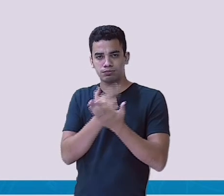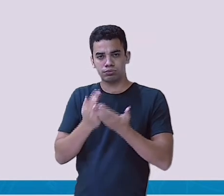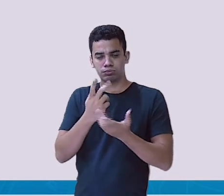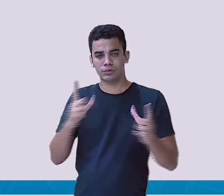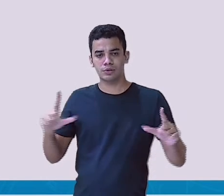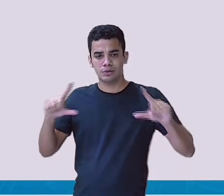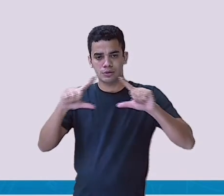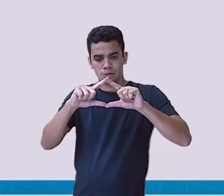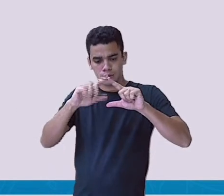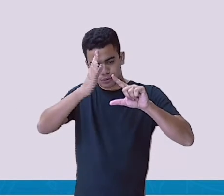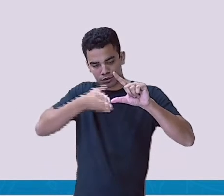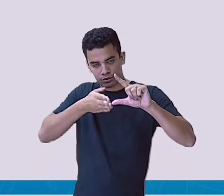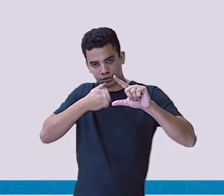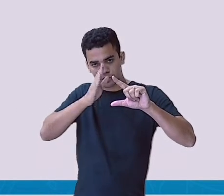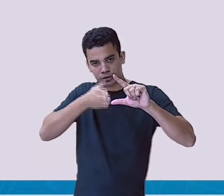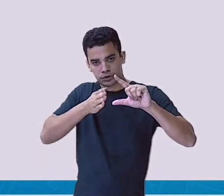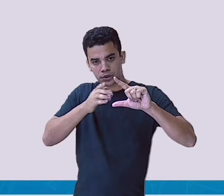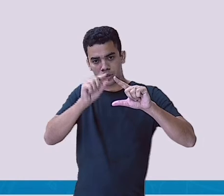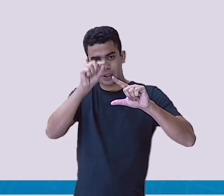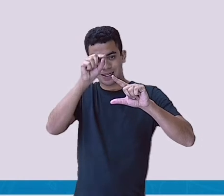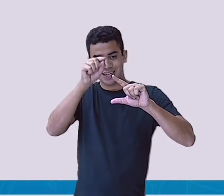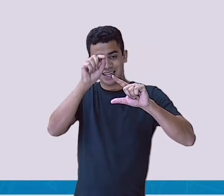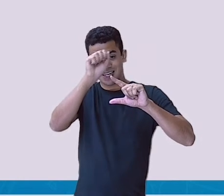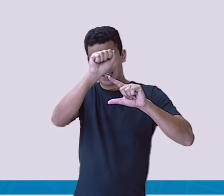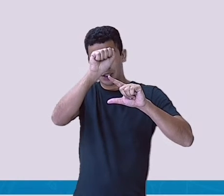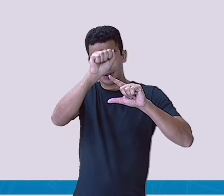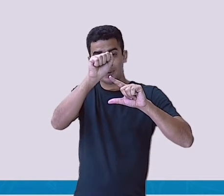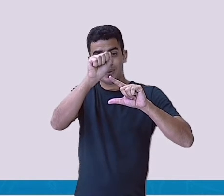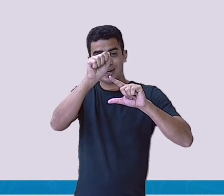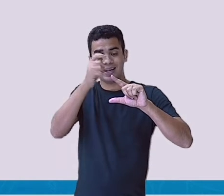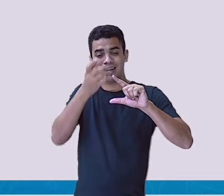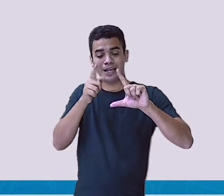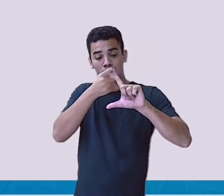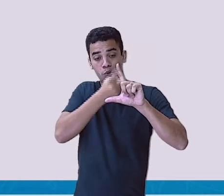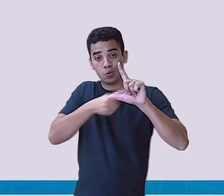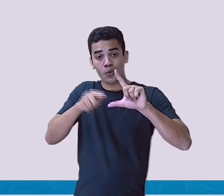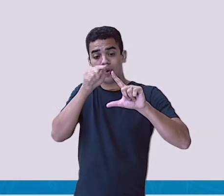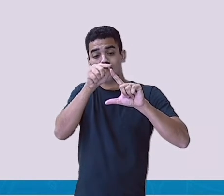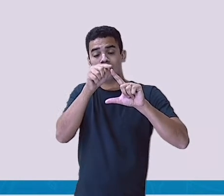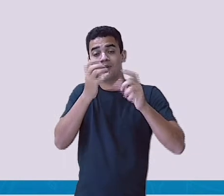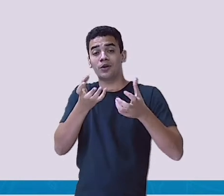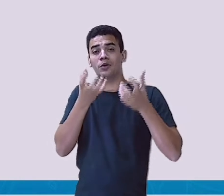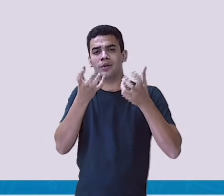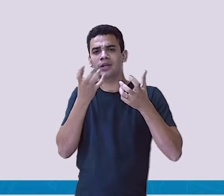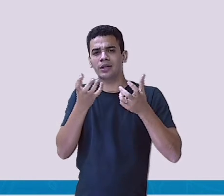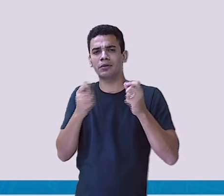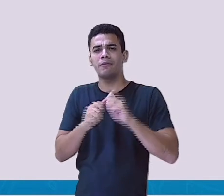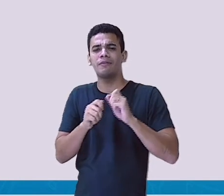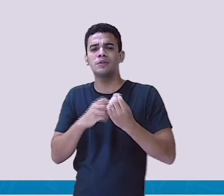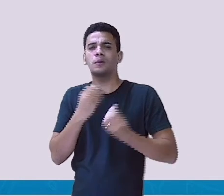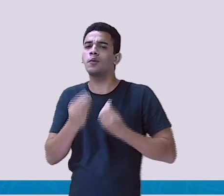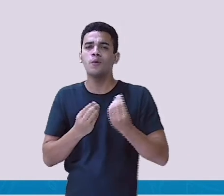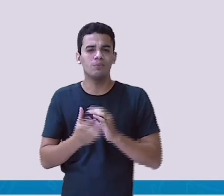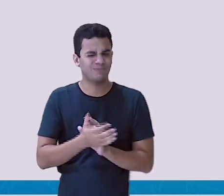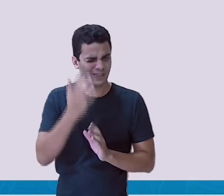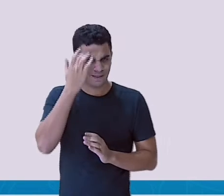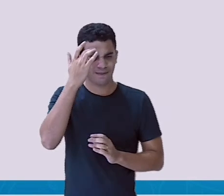Certo? Muito fácil. Eu sei que a soma dos ângulos internos de um triângulo é igual